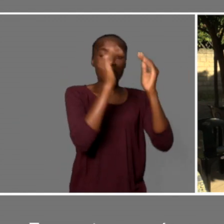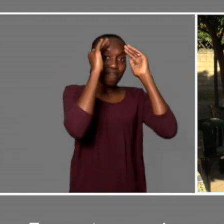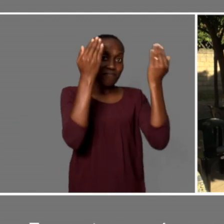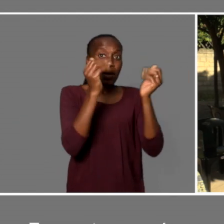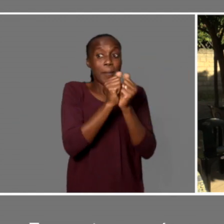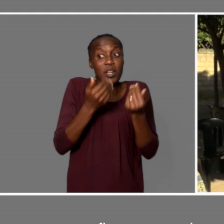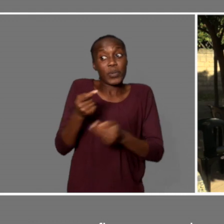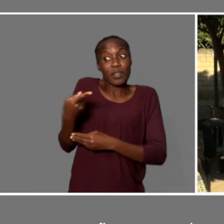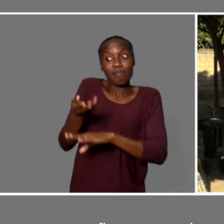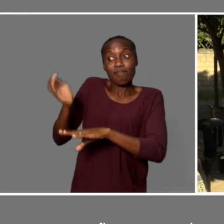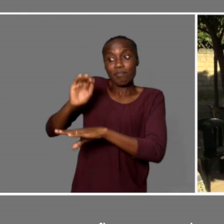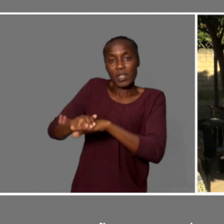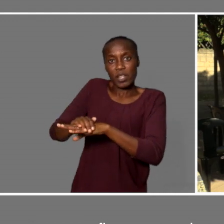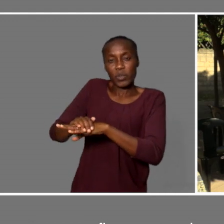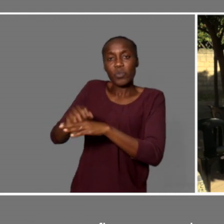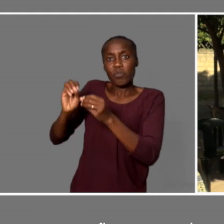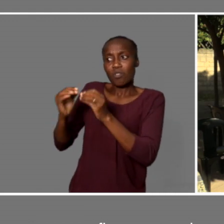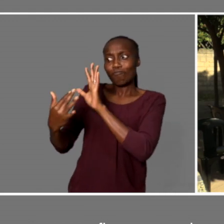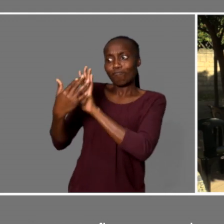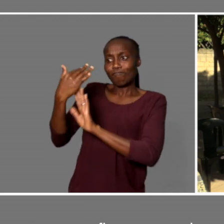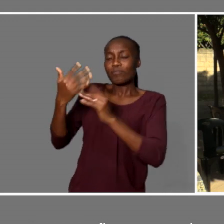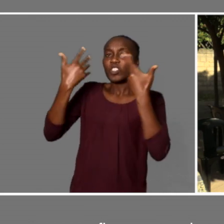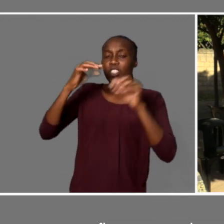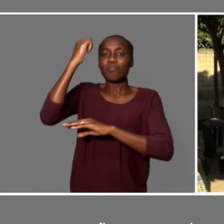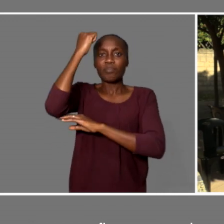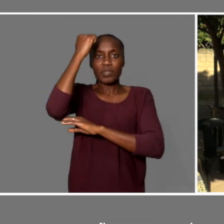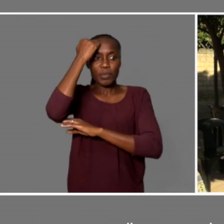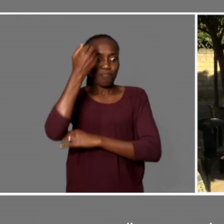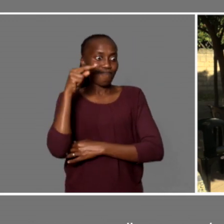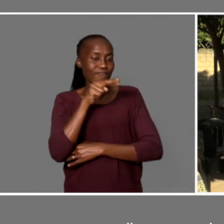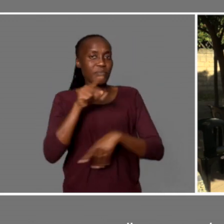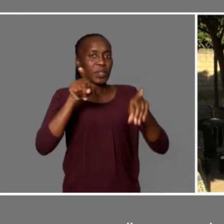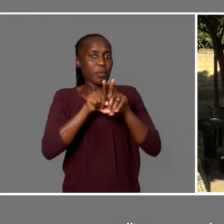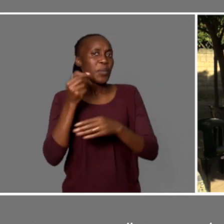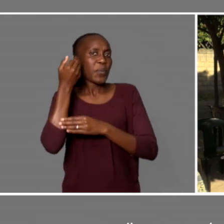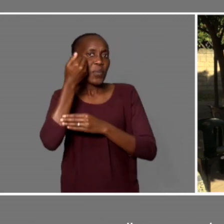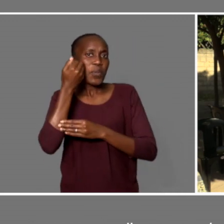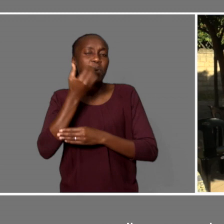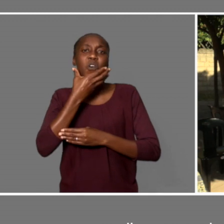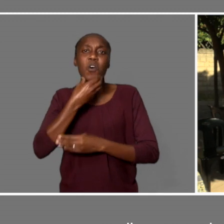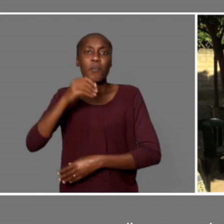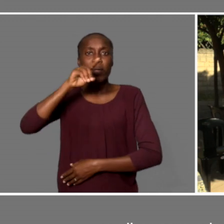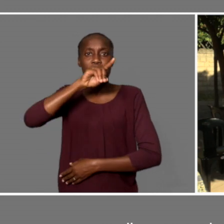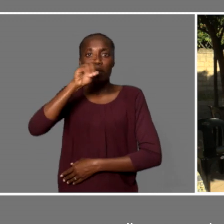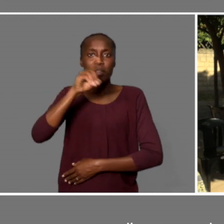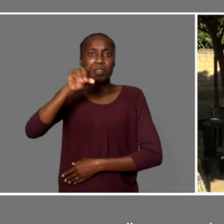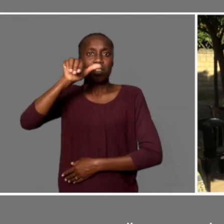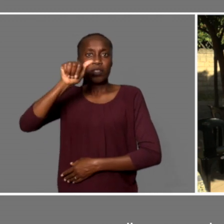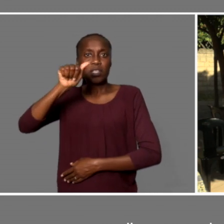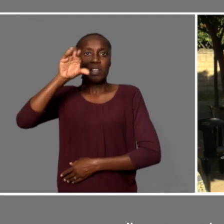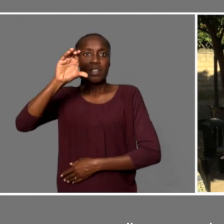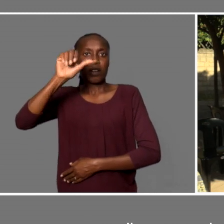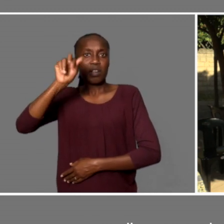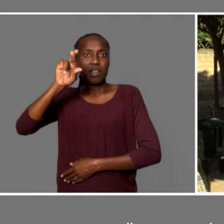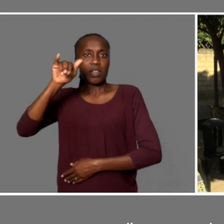também não sabíamos e ficamos a saber graças aos técnicos que cá temos. E olhar também para este lado solidário do senhor Zacarias,